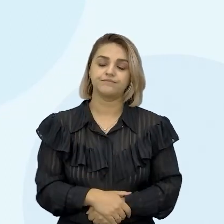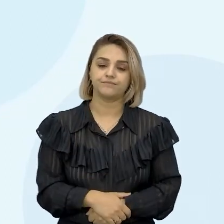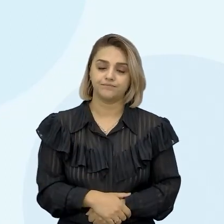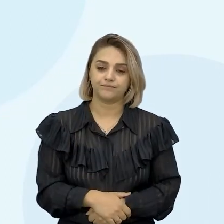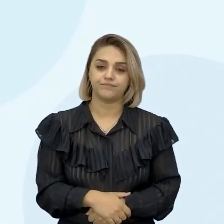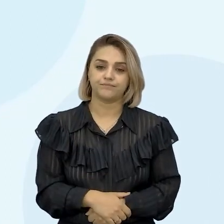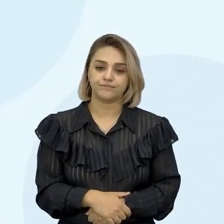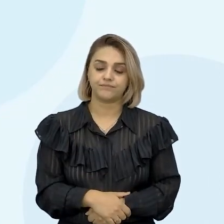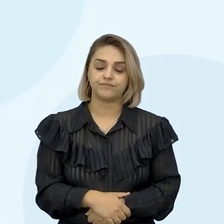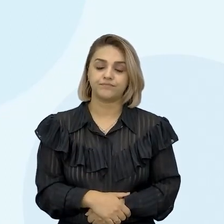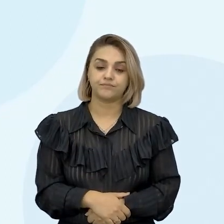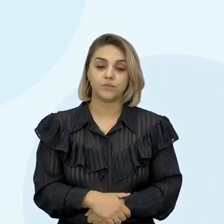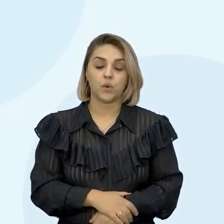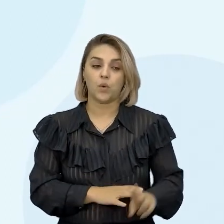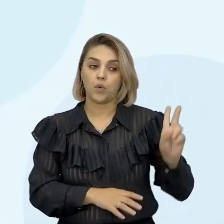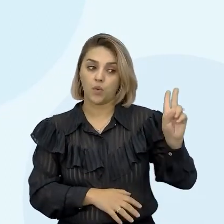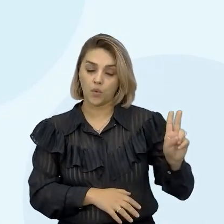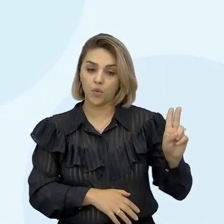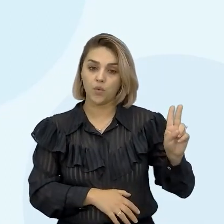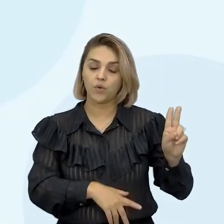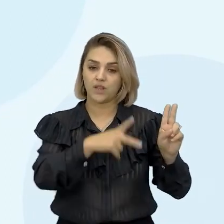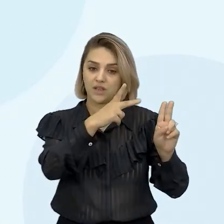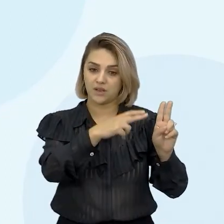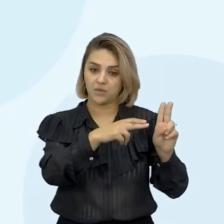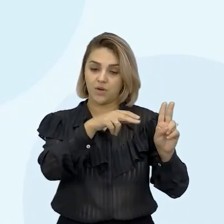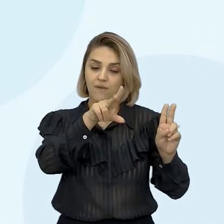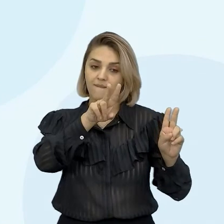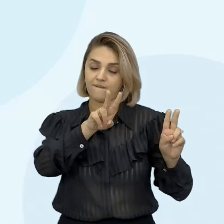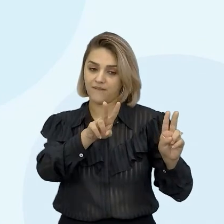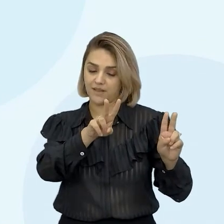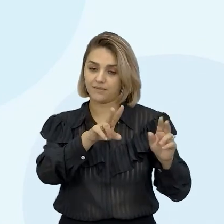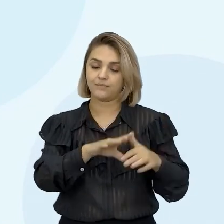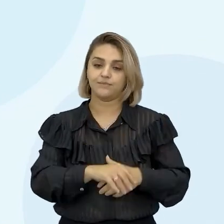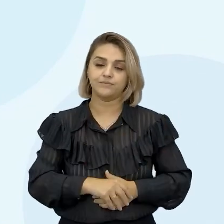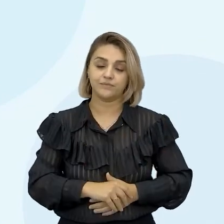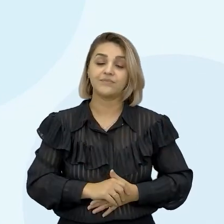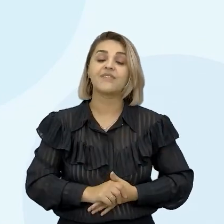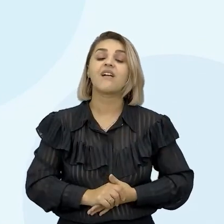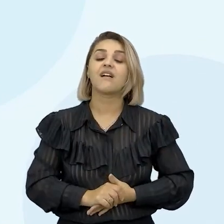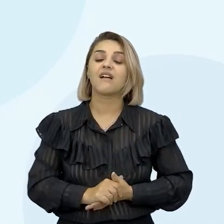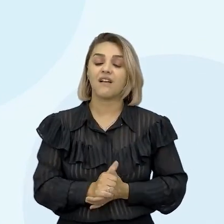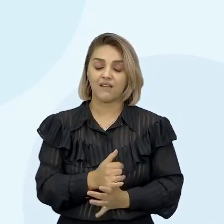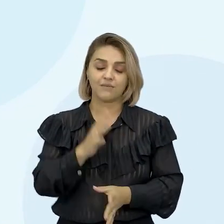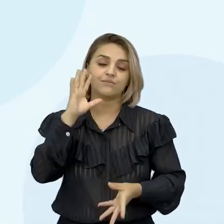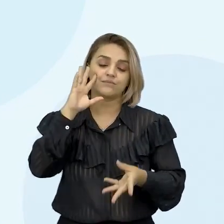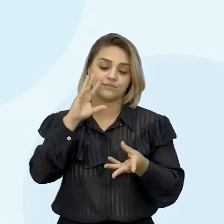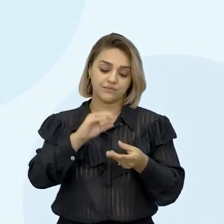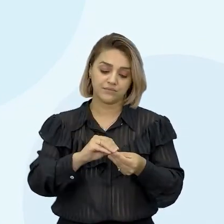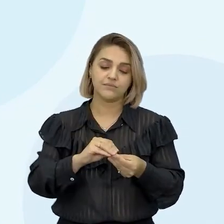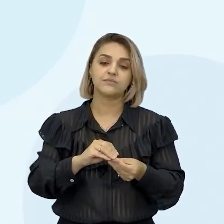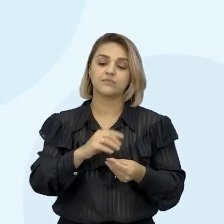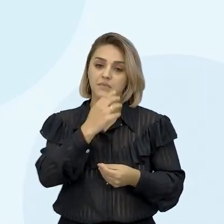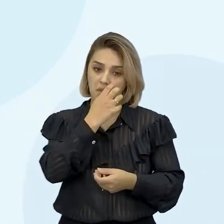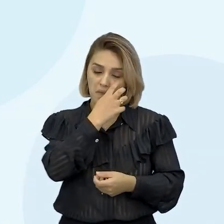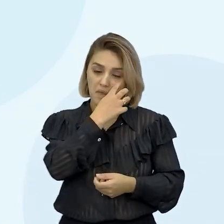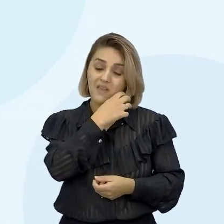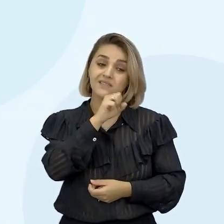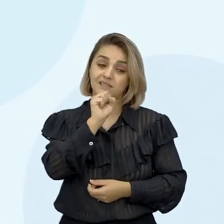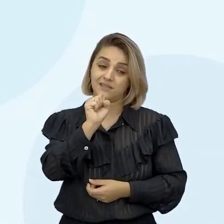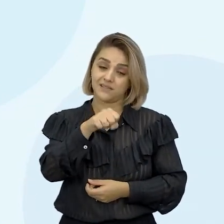O que quer dizer você pegar os Fontes Ah entendi Se eu pegar os votos Então esse é o